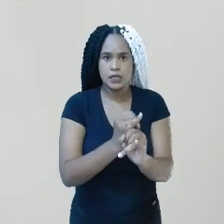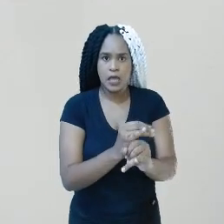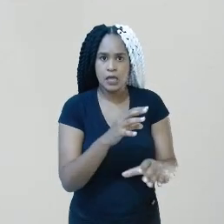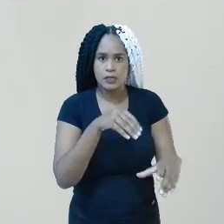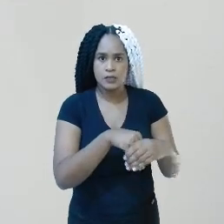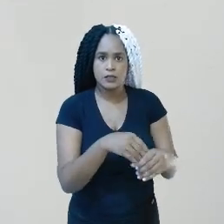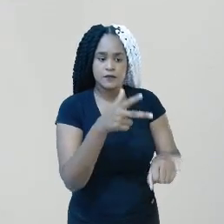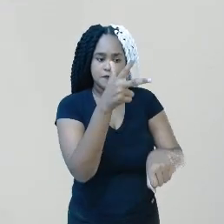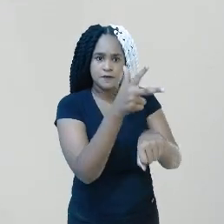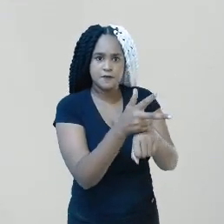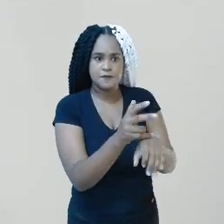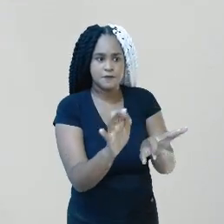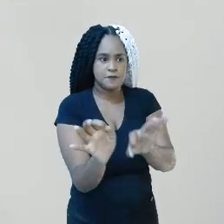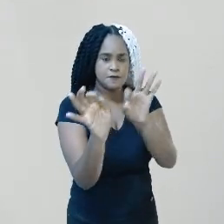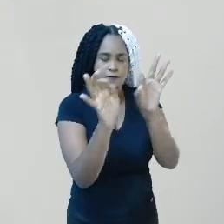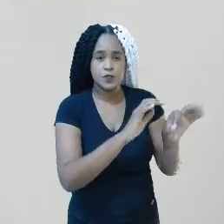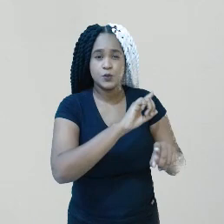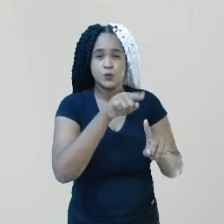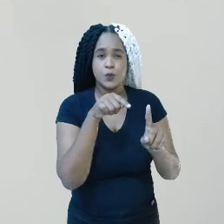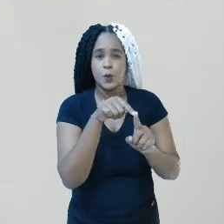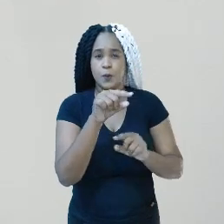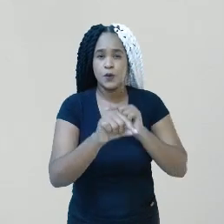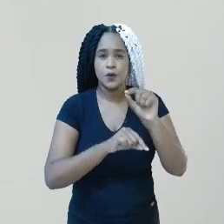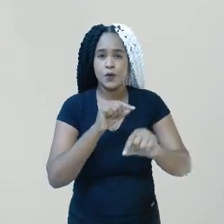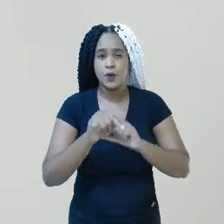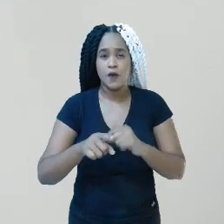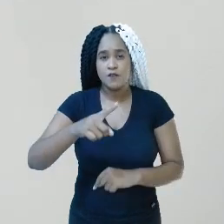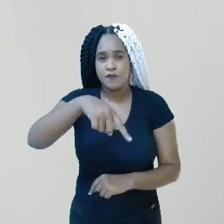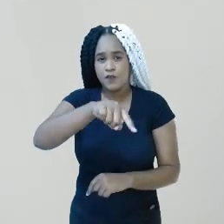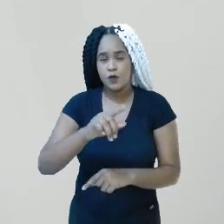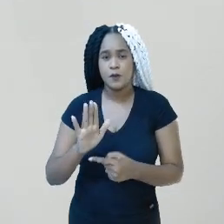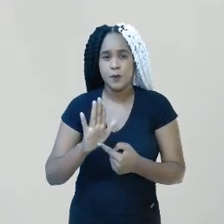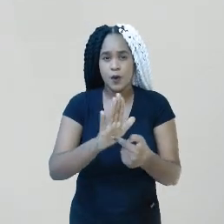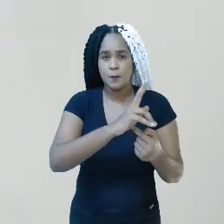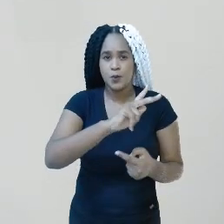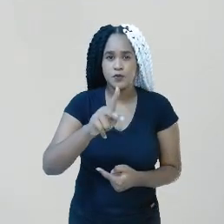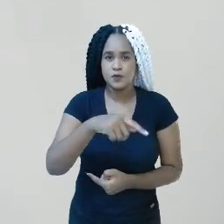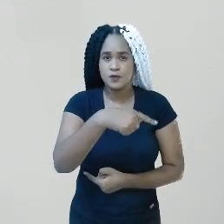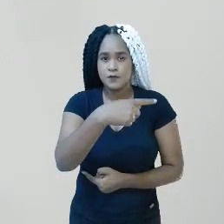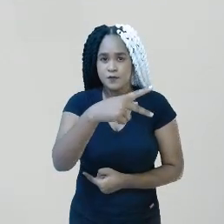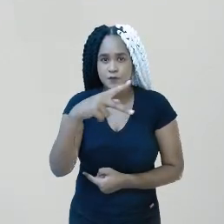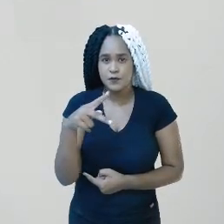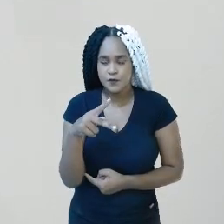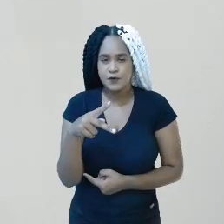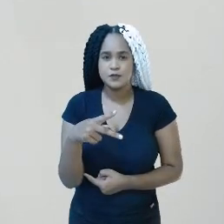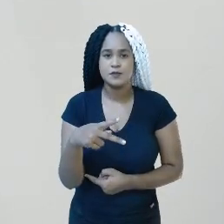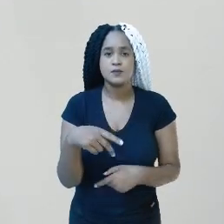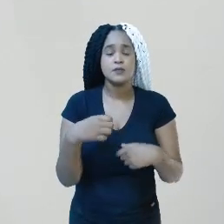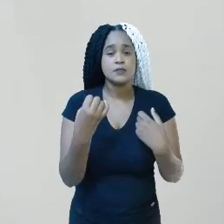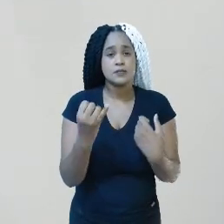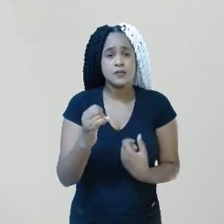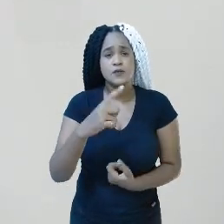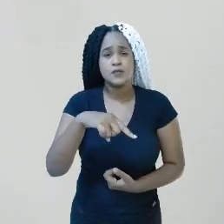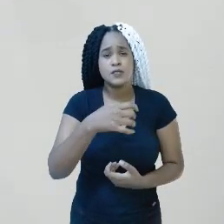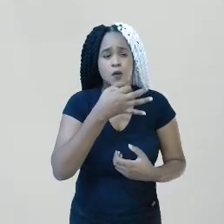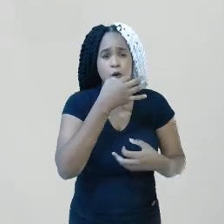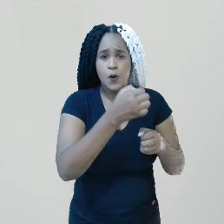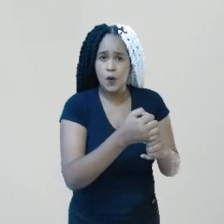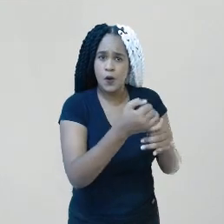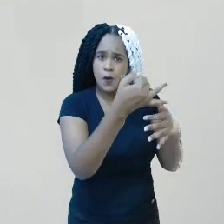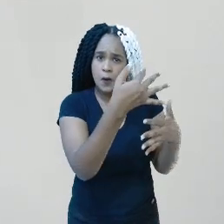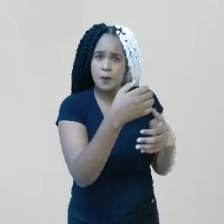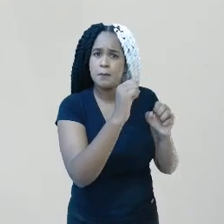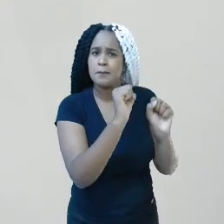você mostrar para a sua professora, para ela fazer a correção. E se quiser compartilhar com a gente também alguma coisa sobre essas